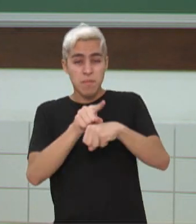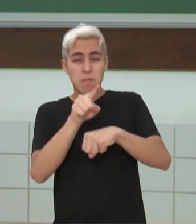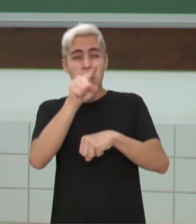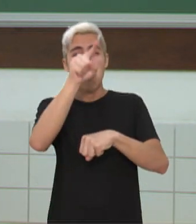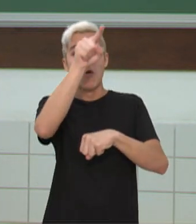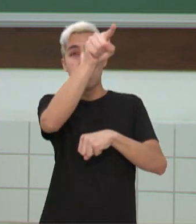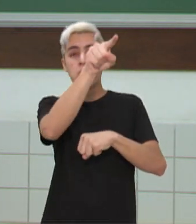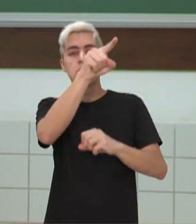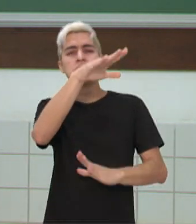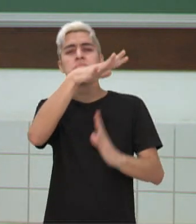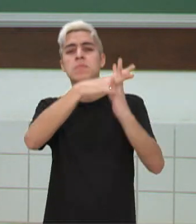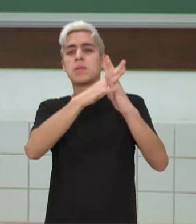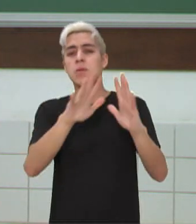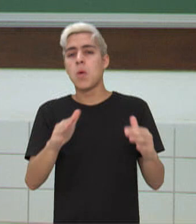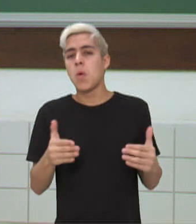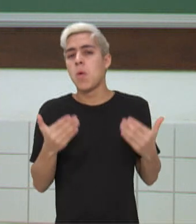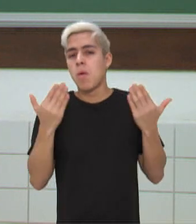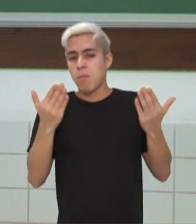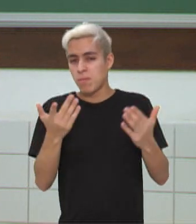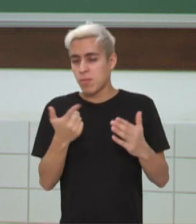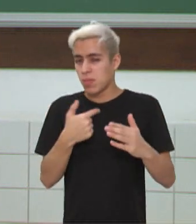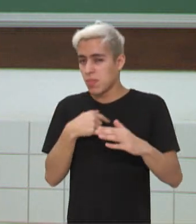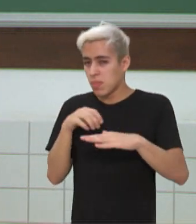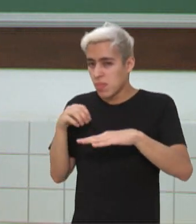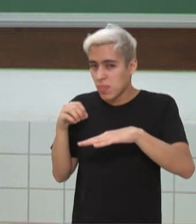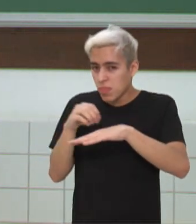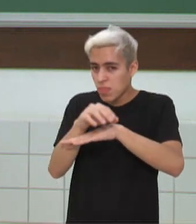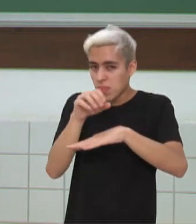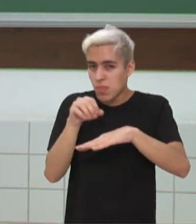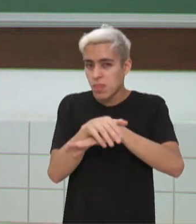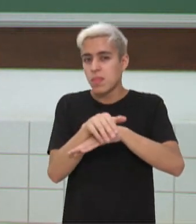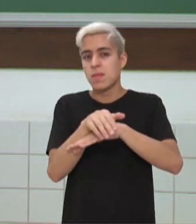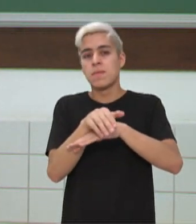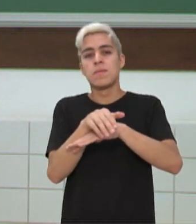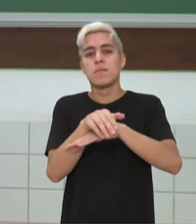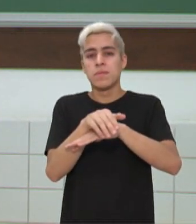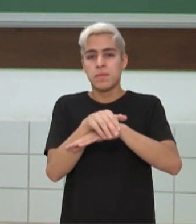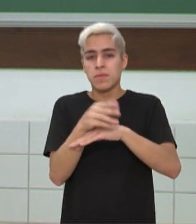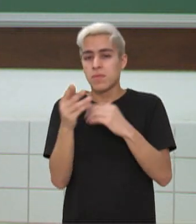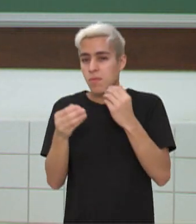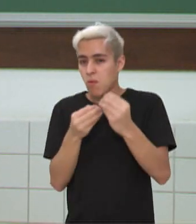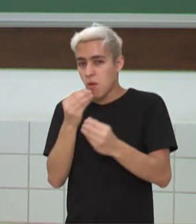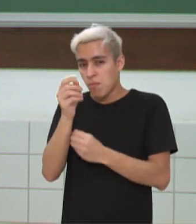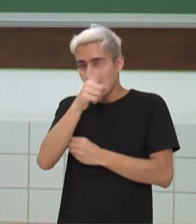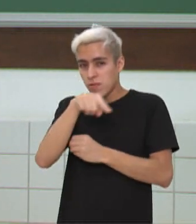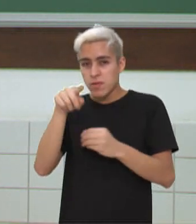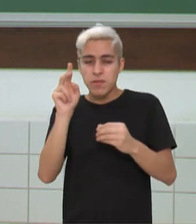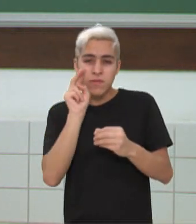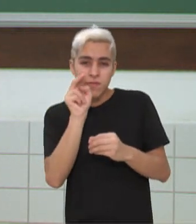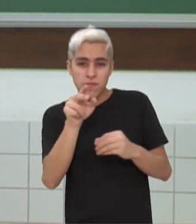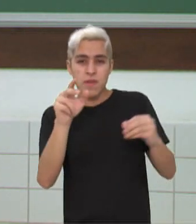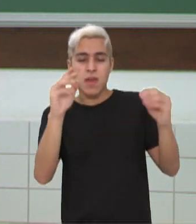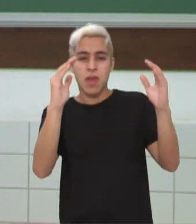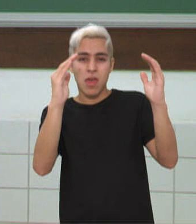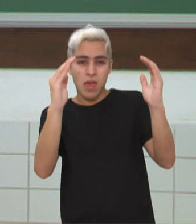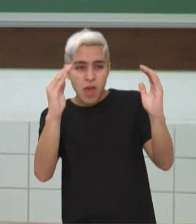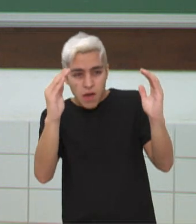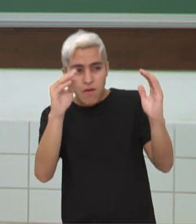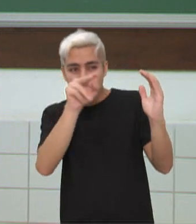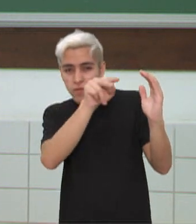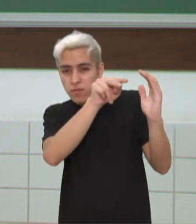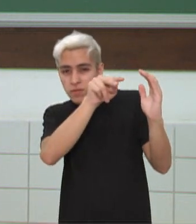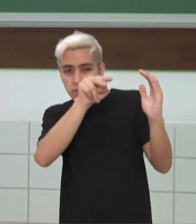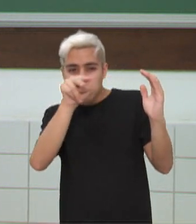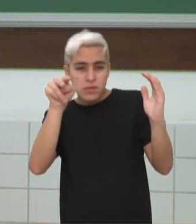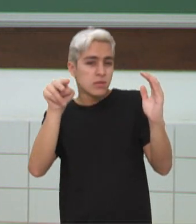projétil? Vou dar umas dicas, vamos olhar a função, de passar a dica aqui desse